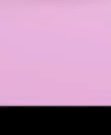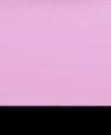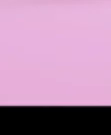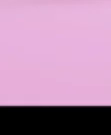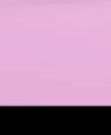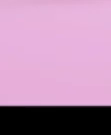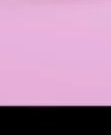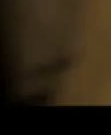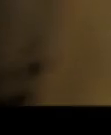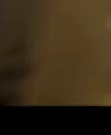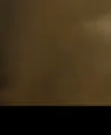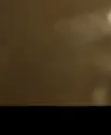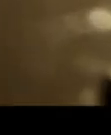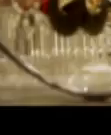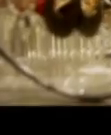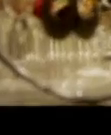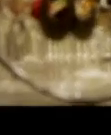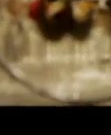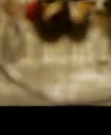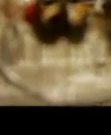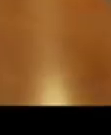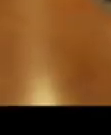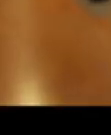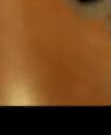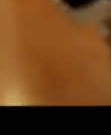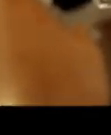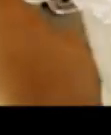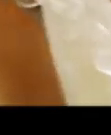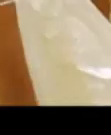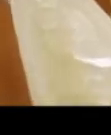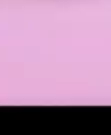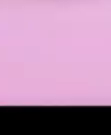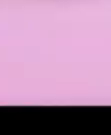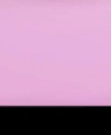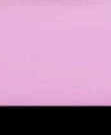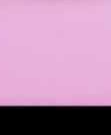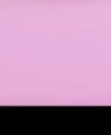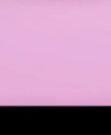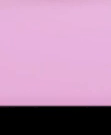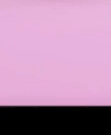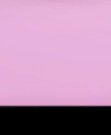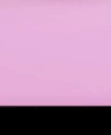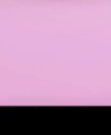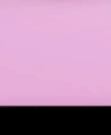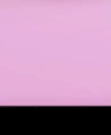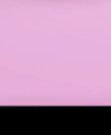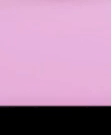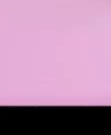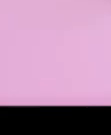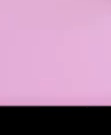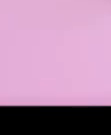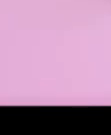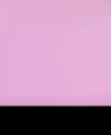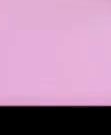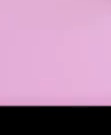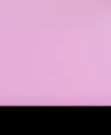é um nome comum em Portugal. A minha mãe queria-me pôr o nome da princesa do Mónaco, Stefani. Mas como a minha avó não conseguia dizer Stefani porque era muito comprida,